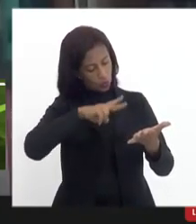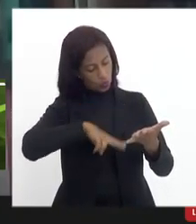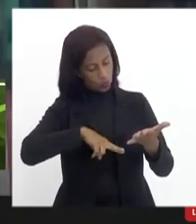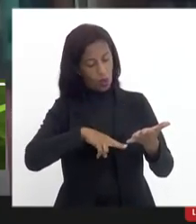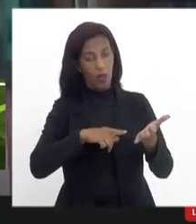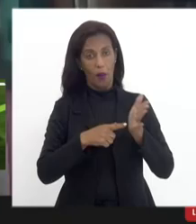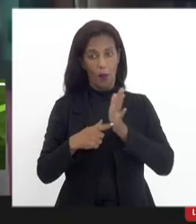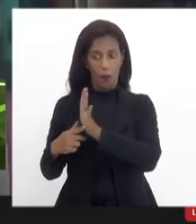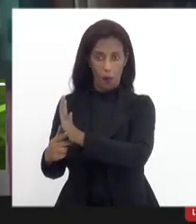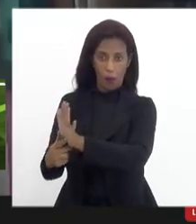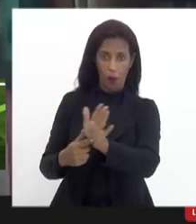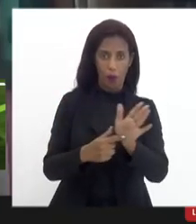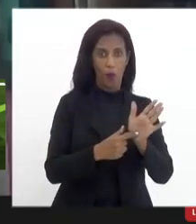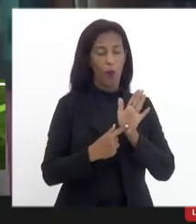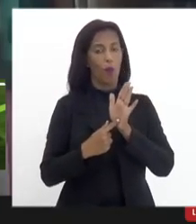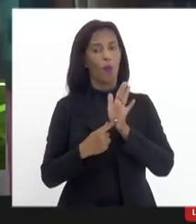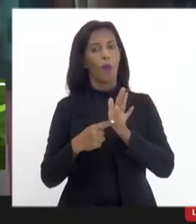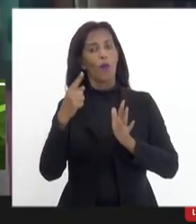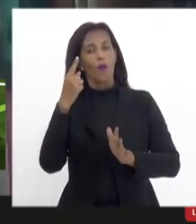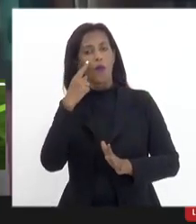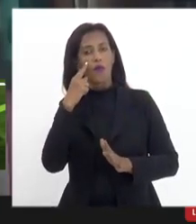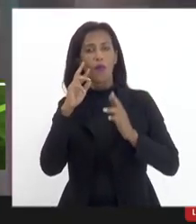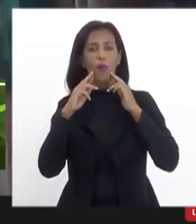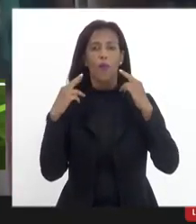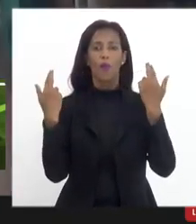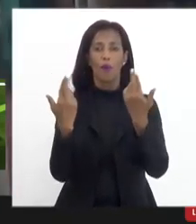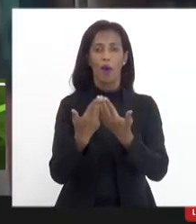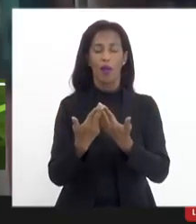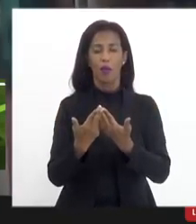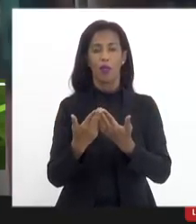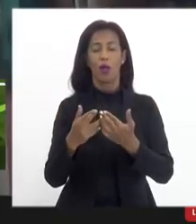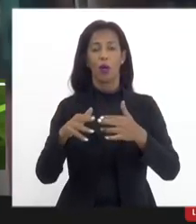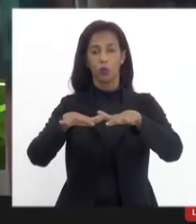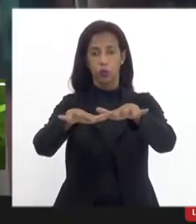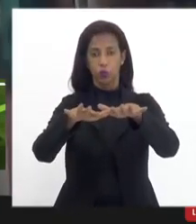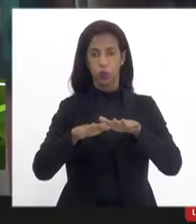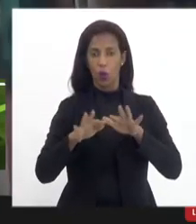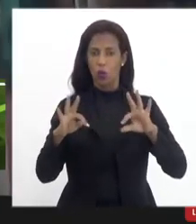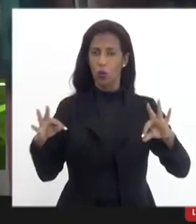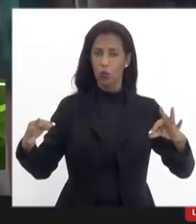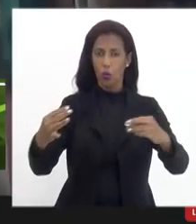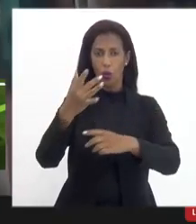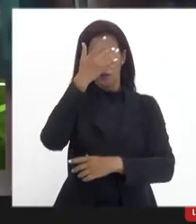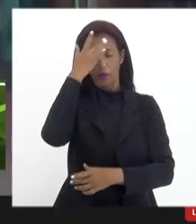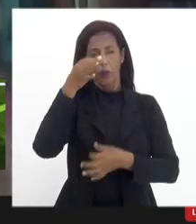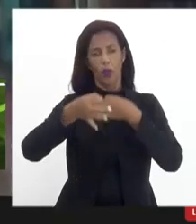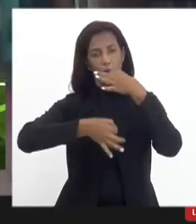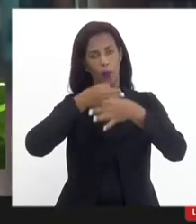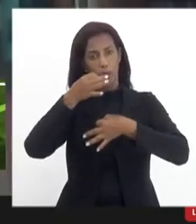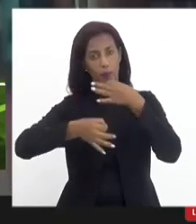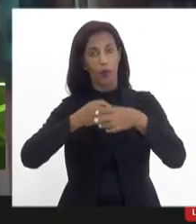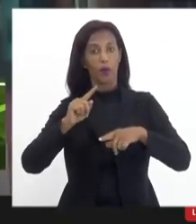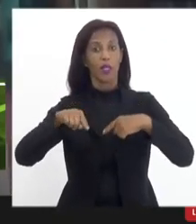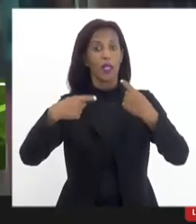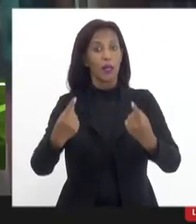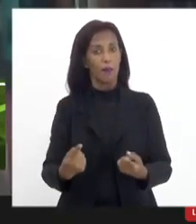coletivizar, ouvindo exatamente com a audiência pública todos os interessados a respeito do assunto. E daí, é claro, que